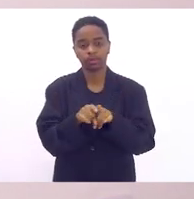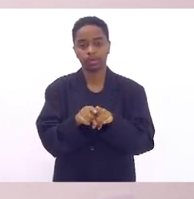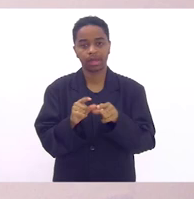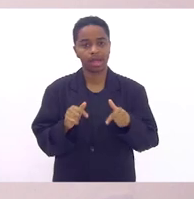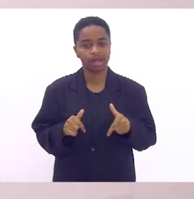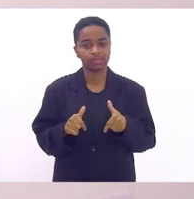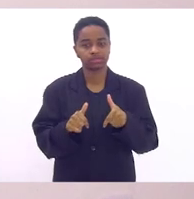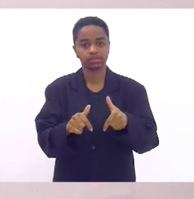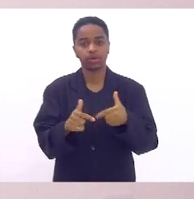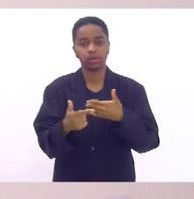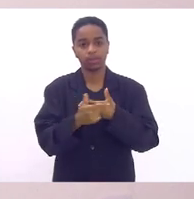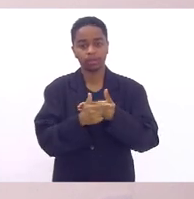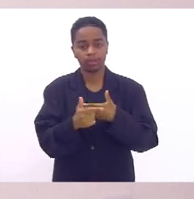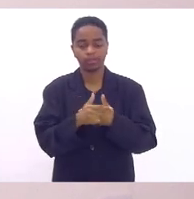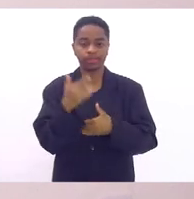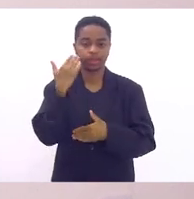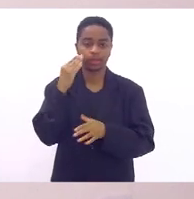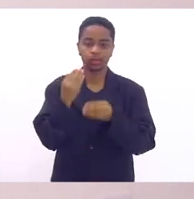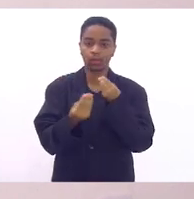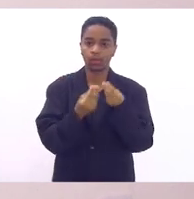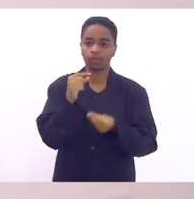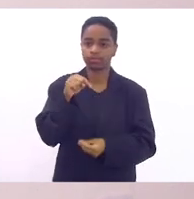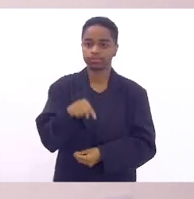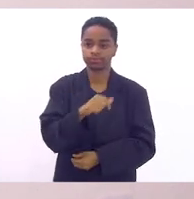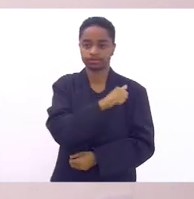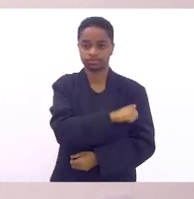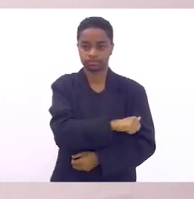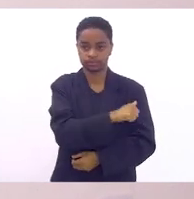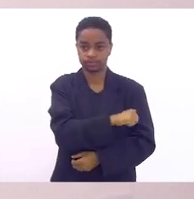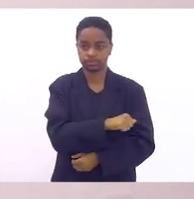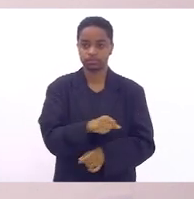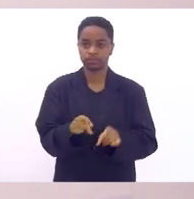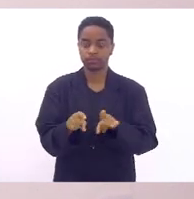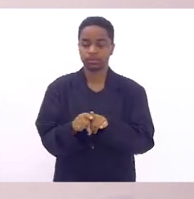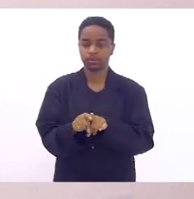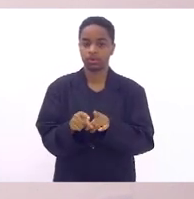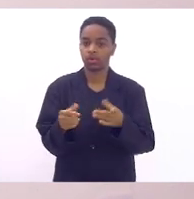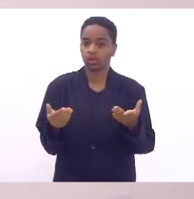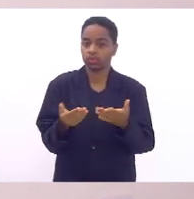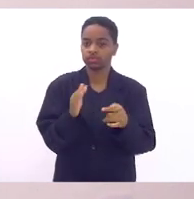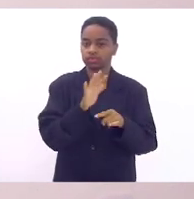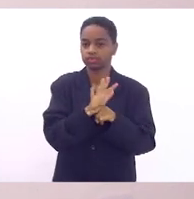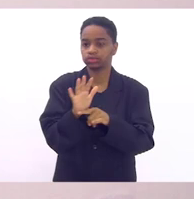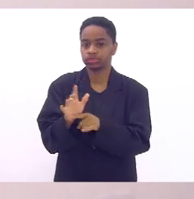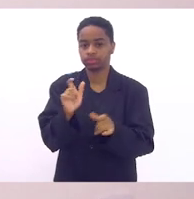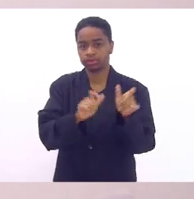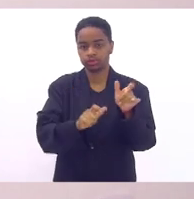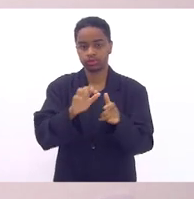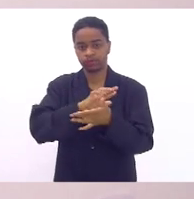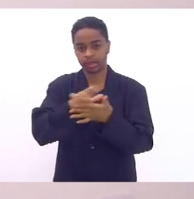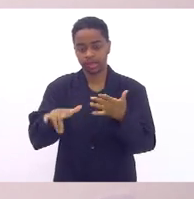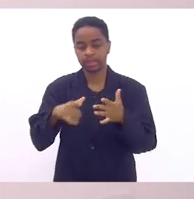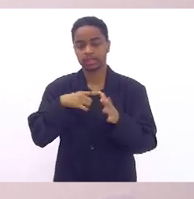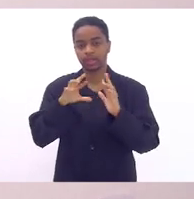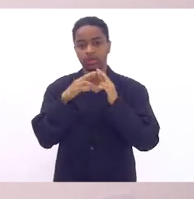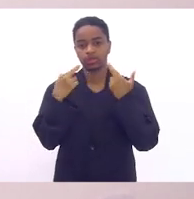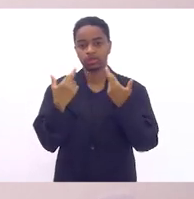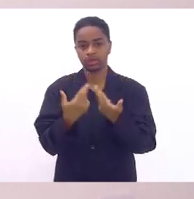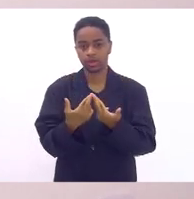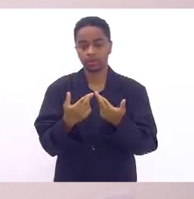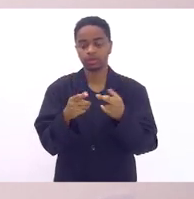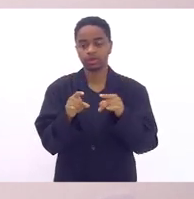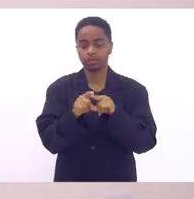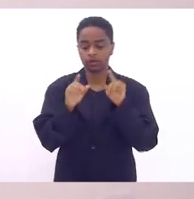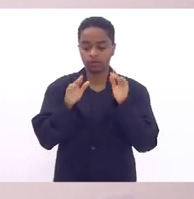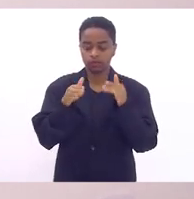entender mais o estado do Rio de Janeiro e hoje cel você tem ajudado muito a gente vai ter uma reunião do Fórum de reitores vai est se criando